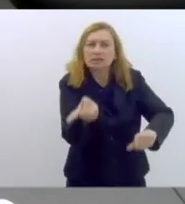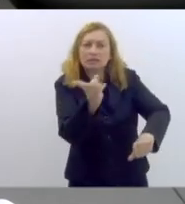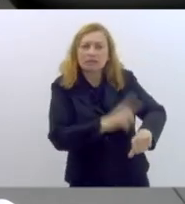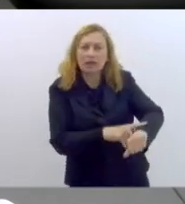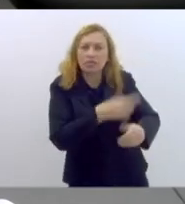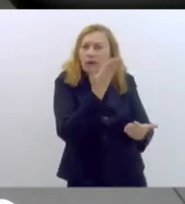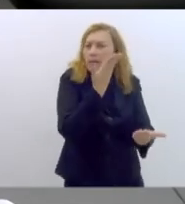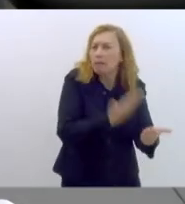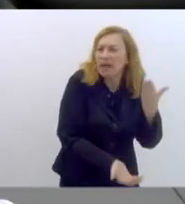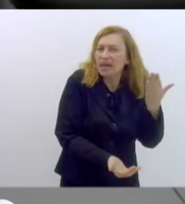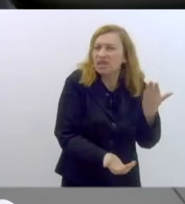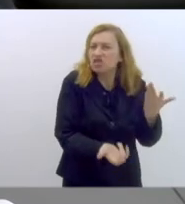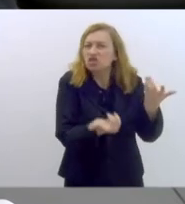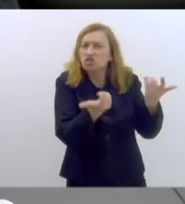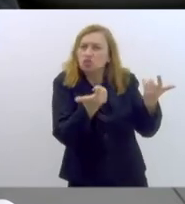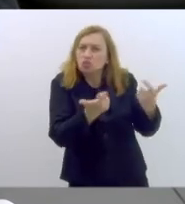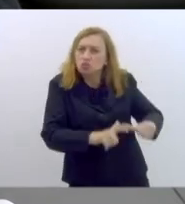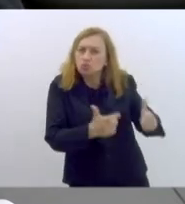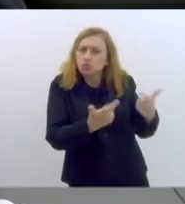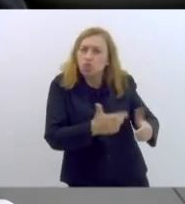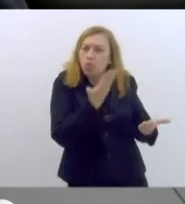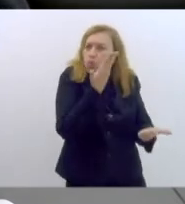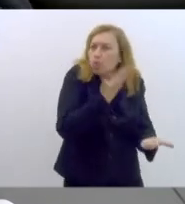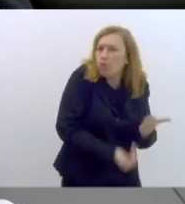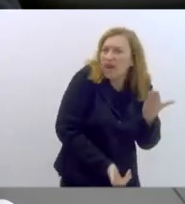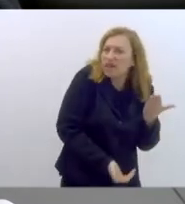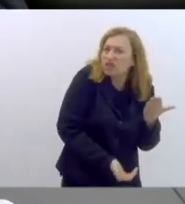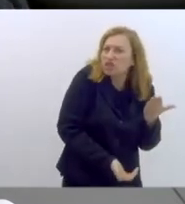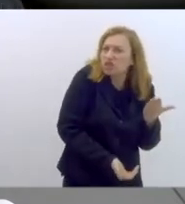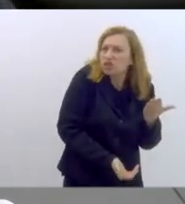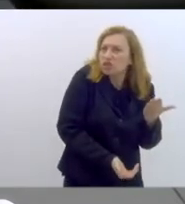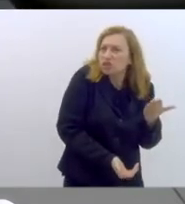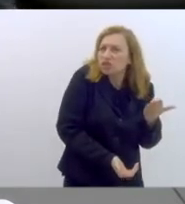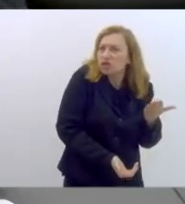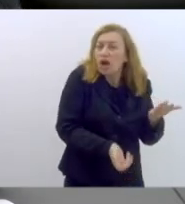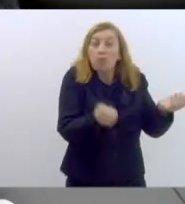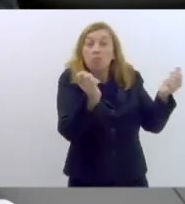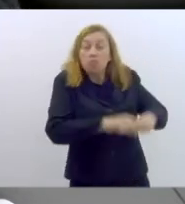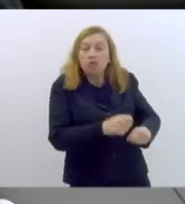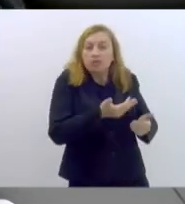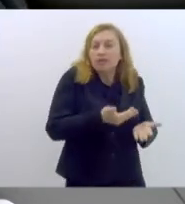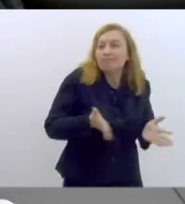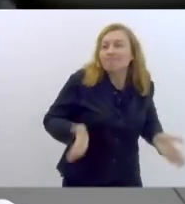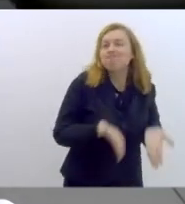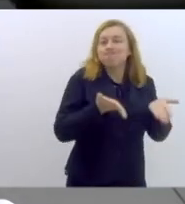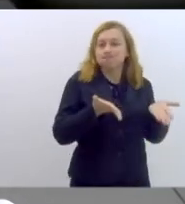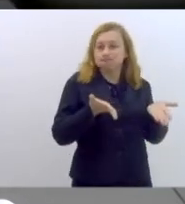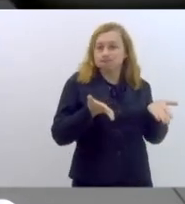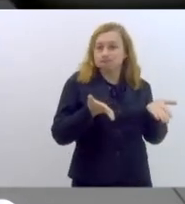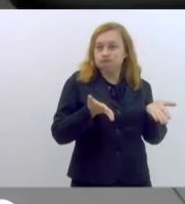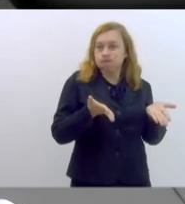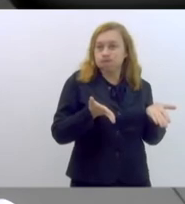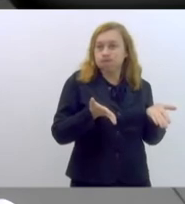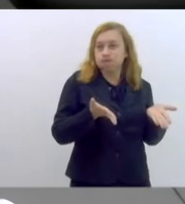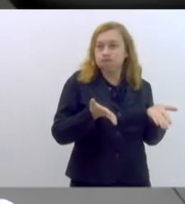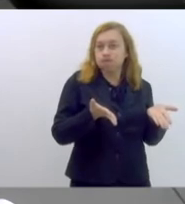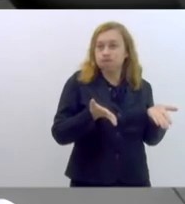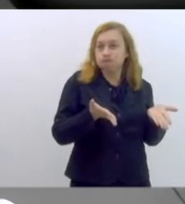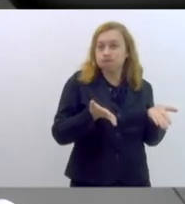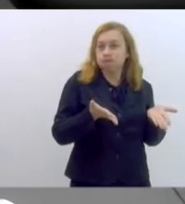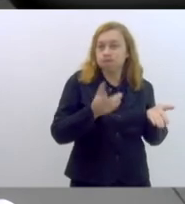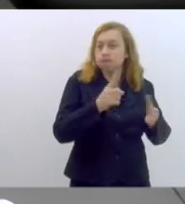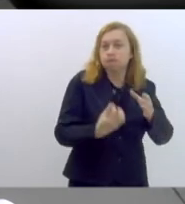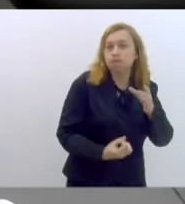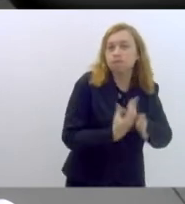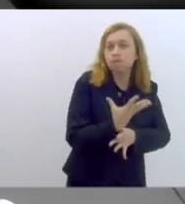você perde espaço, você perde possibilidade de iniciativas, você não